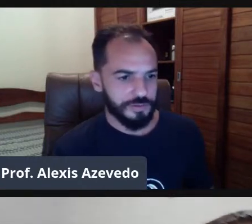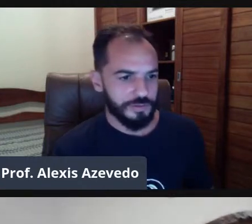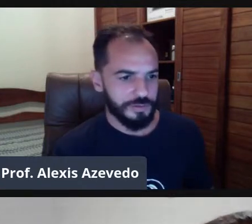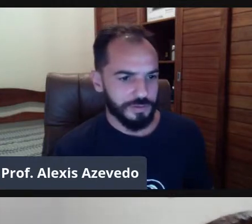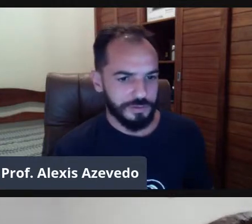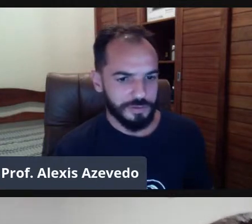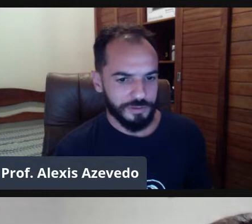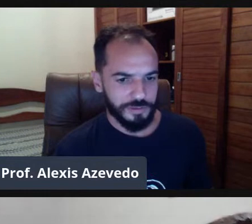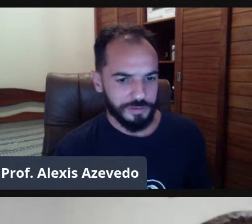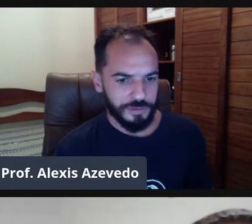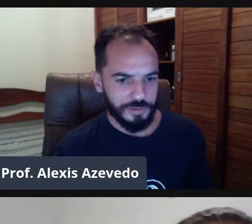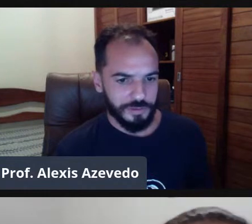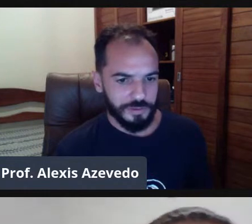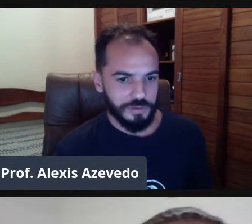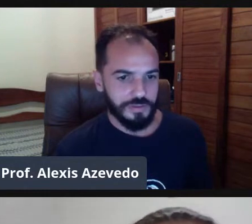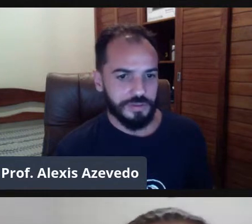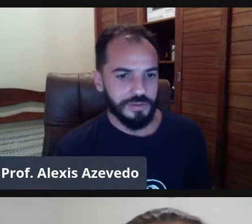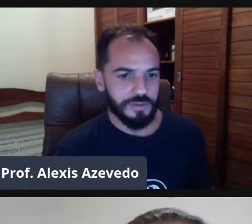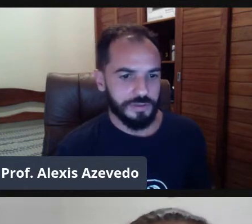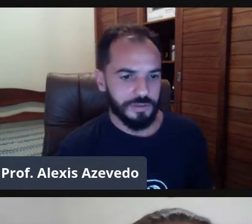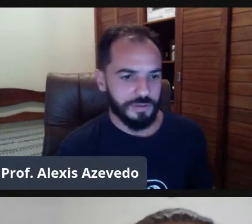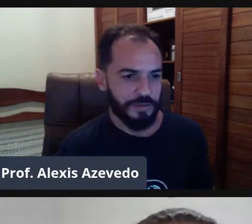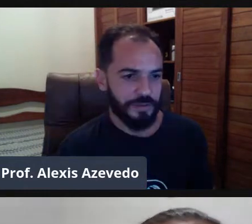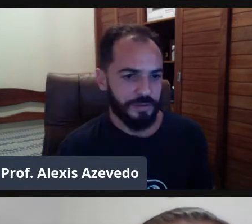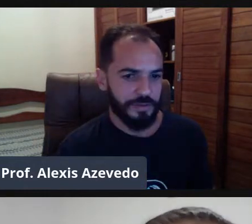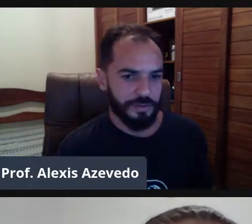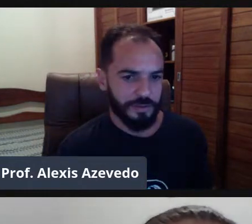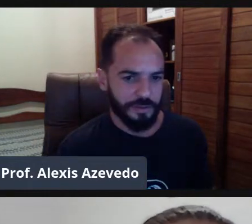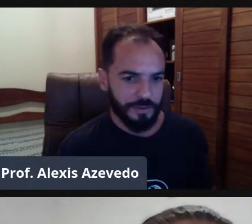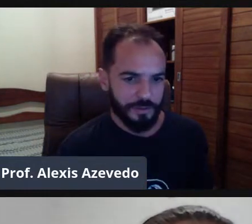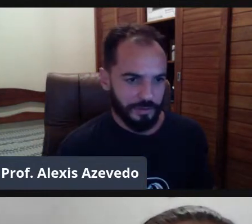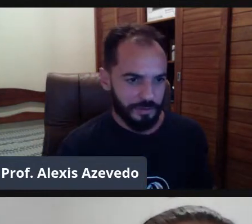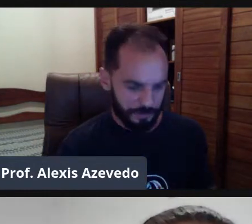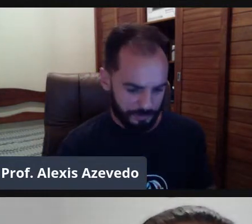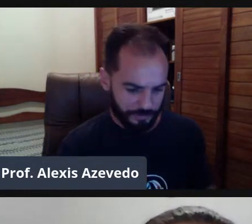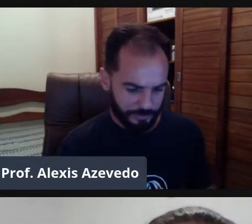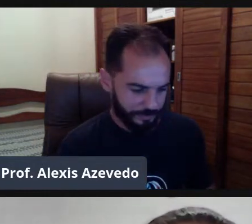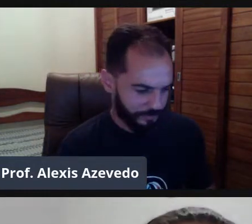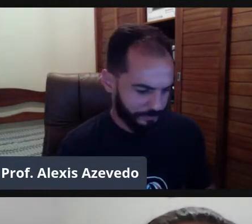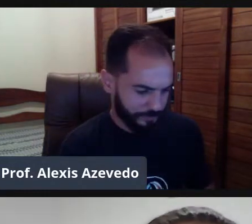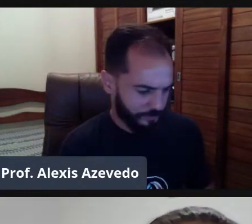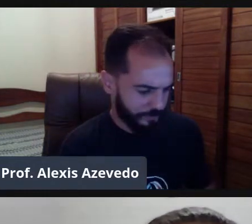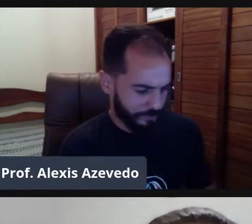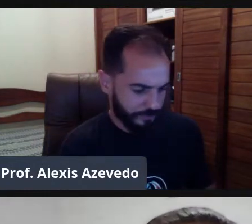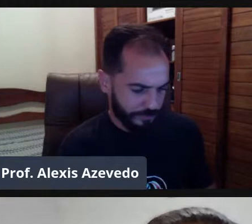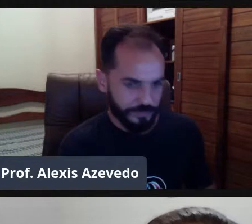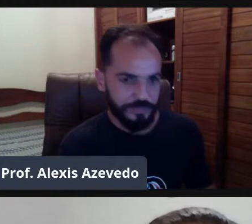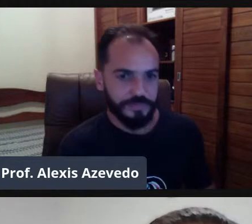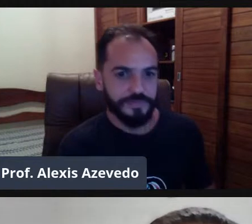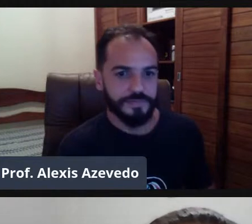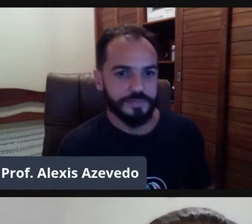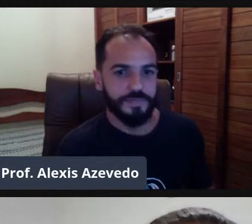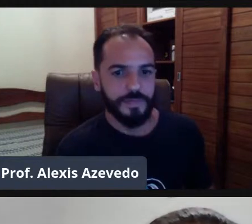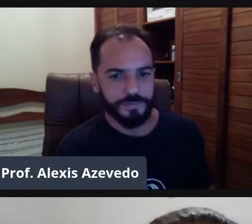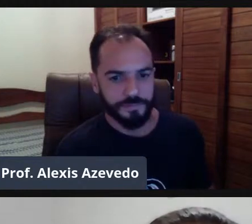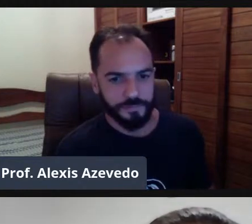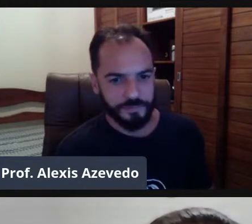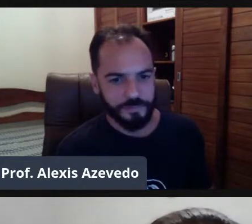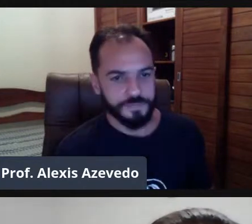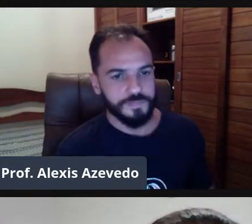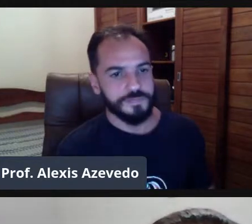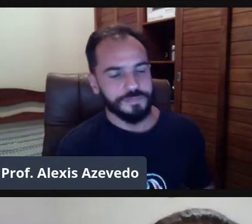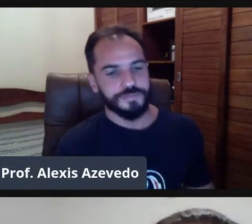Perfeito. Boa noite a todos. Eu queria primeiro agradecer o Alex, né? Top, Alex. Gostei demais dessa